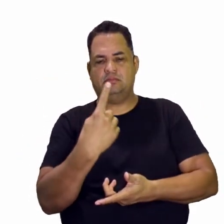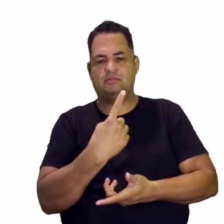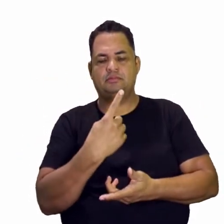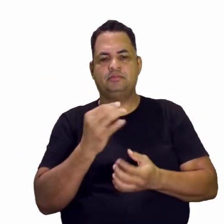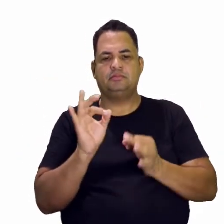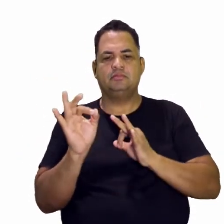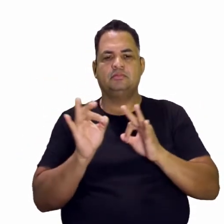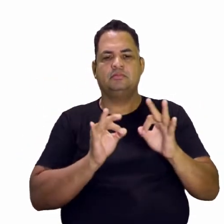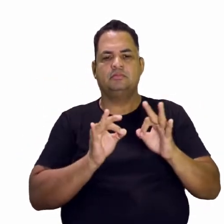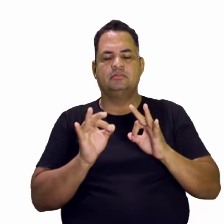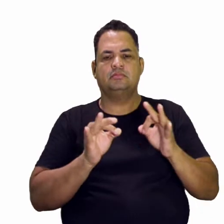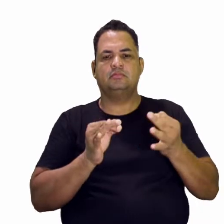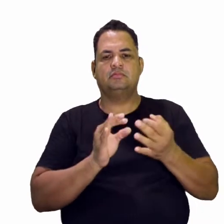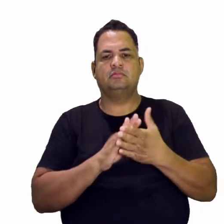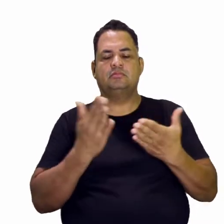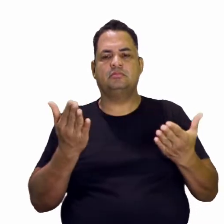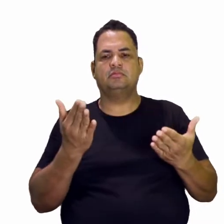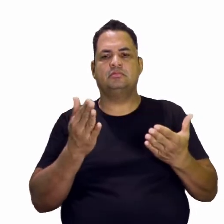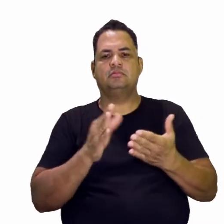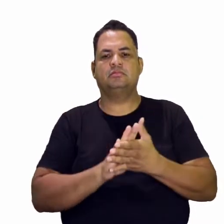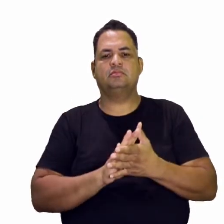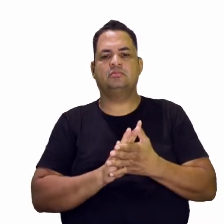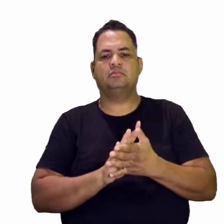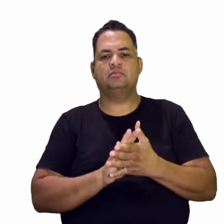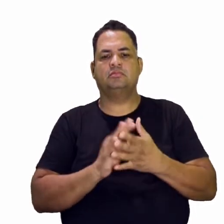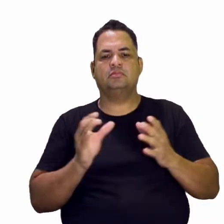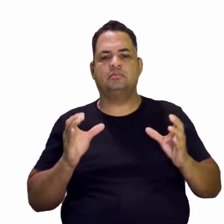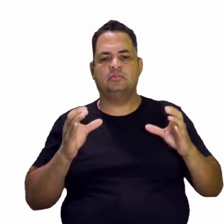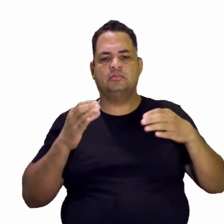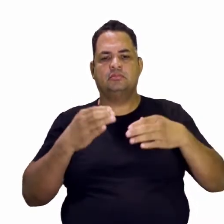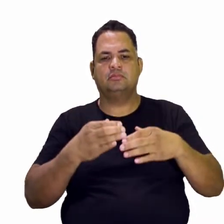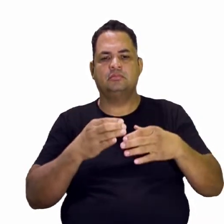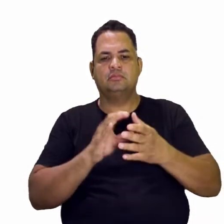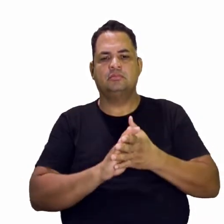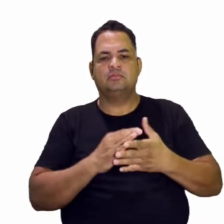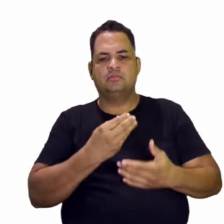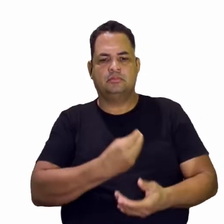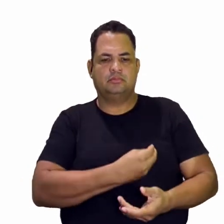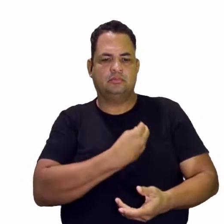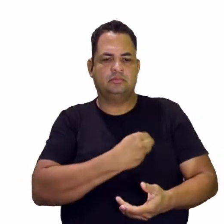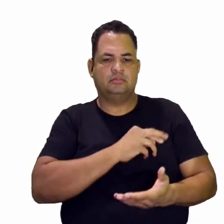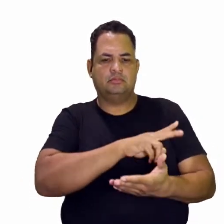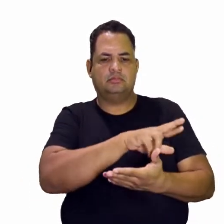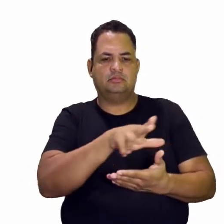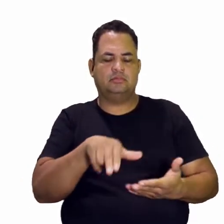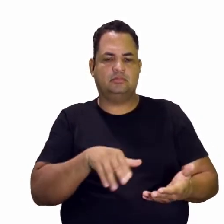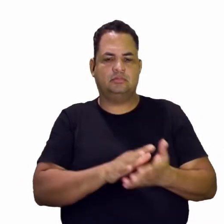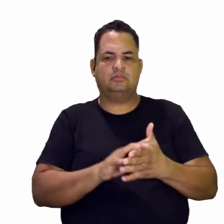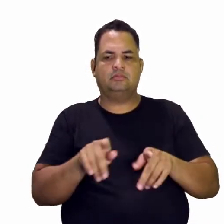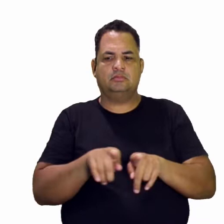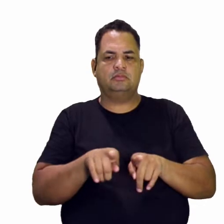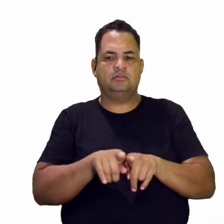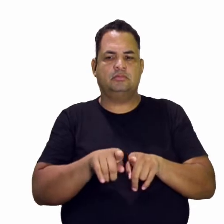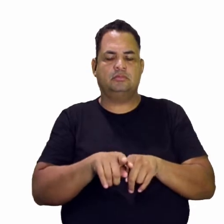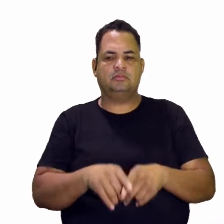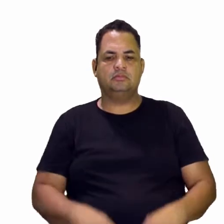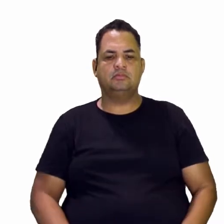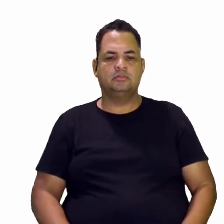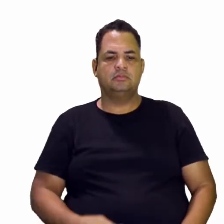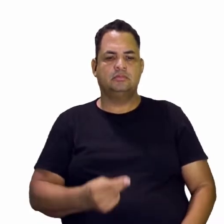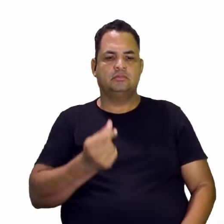mesmos ocasionamos a extinção desse grupo de seres vivos. E aí falamos também